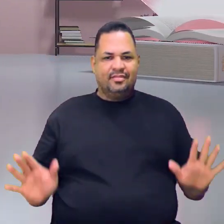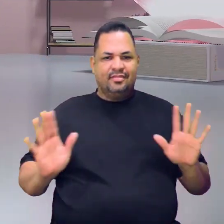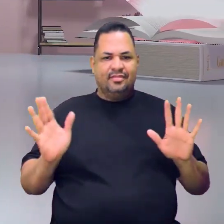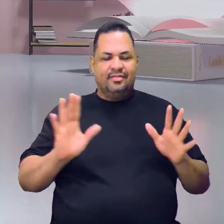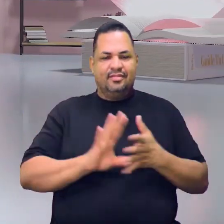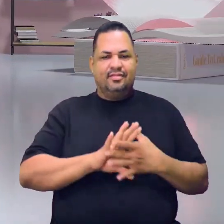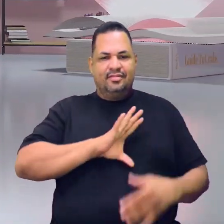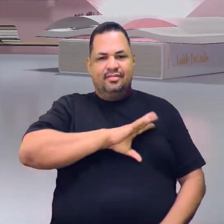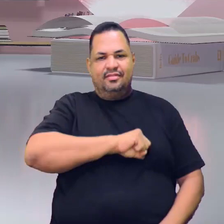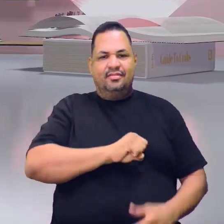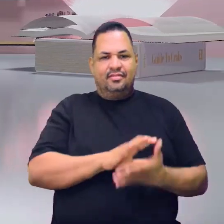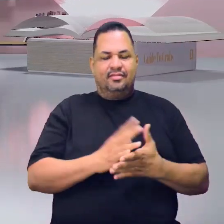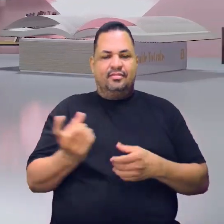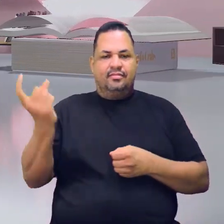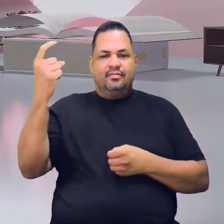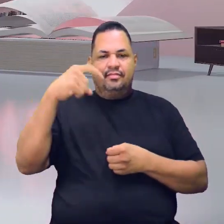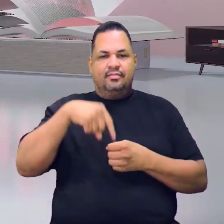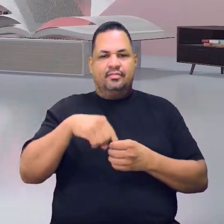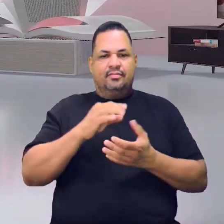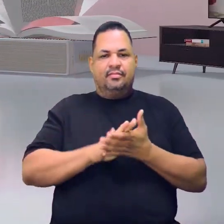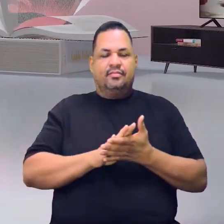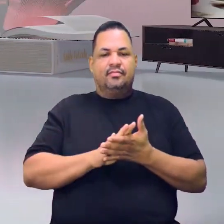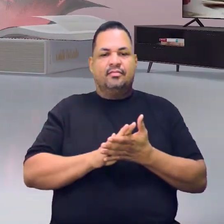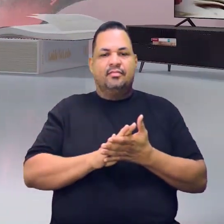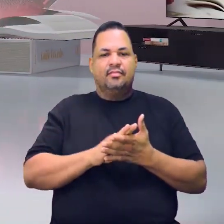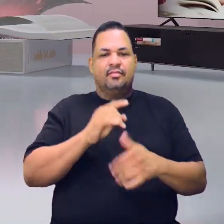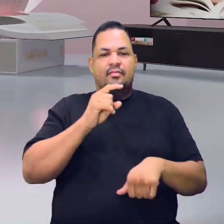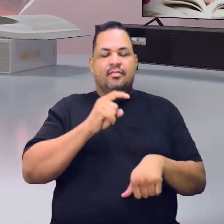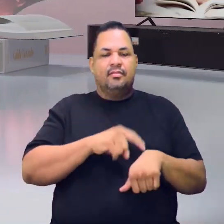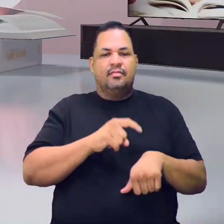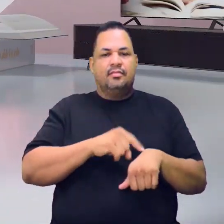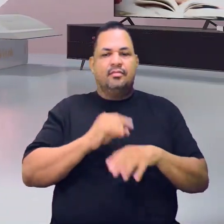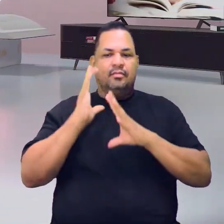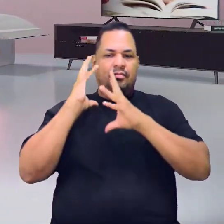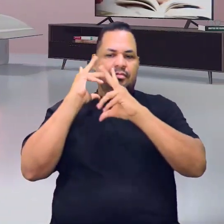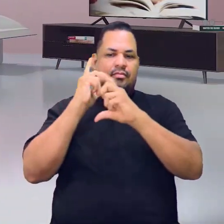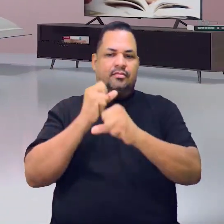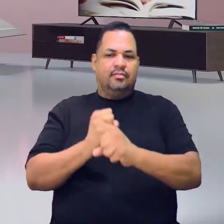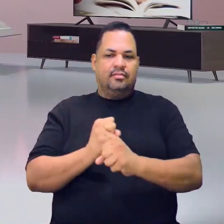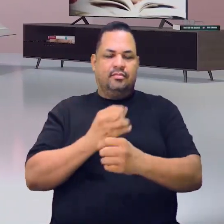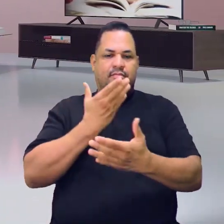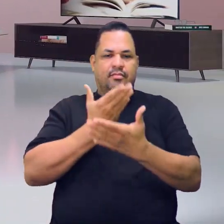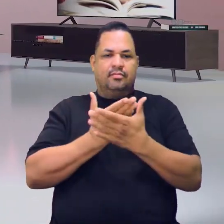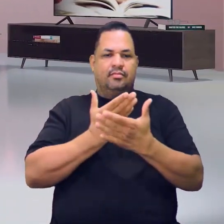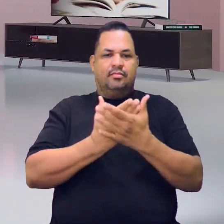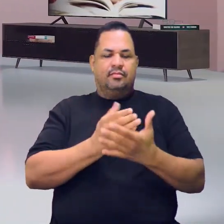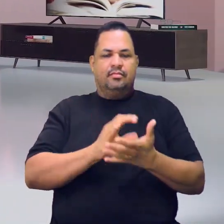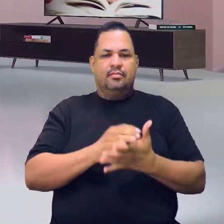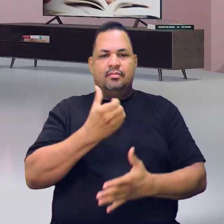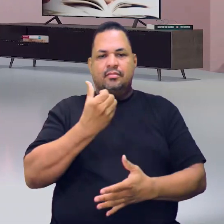Olá, amados! Estamos de volta, para o nosso momento de revisão, aula